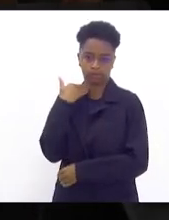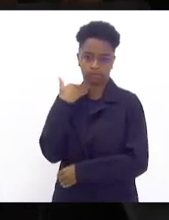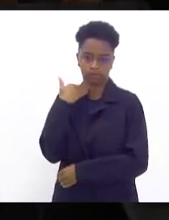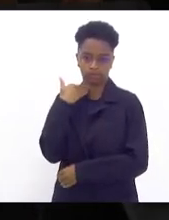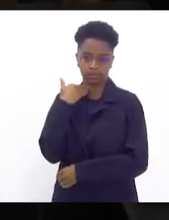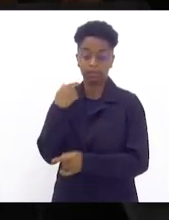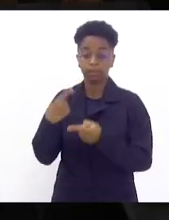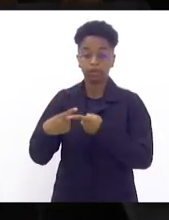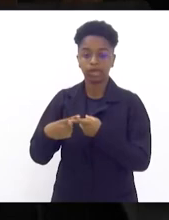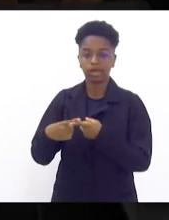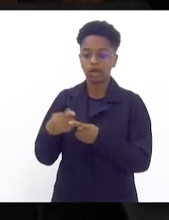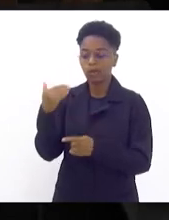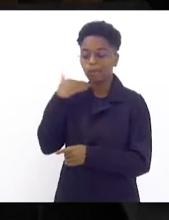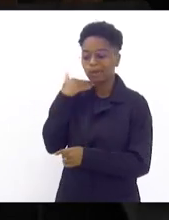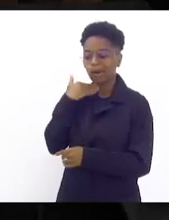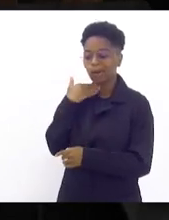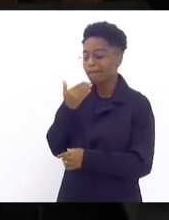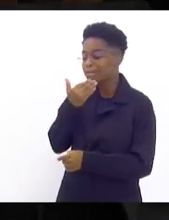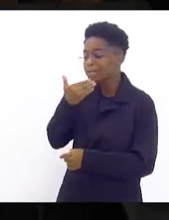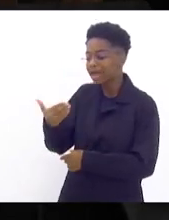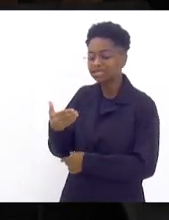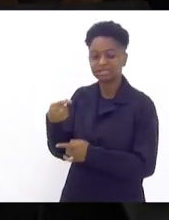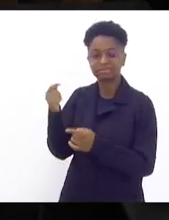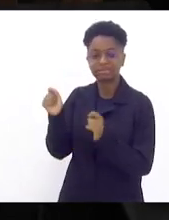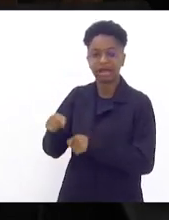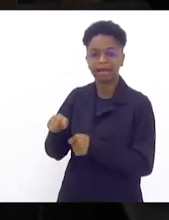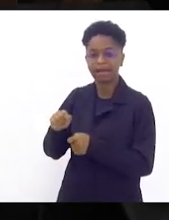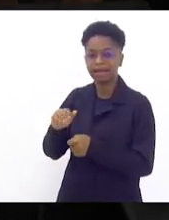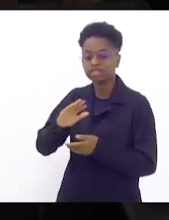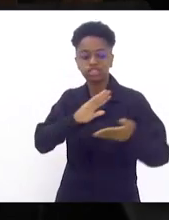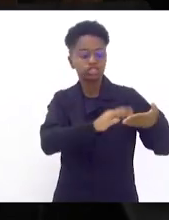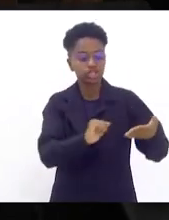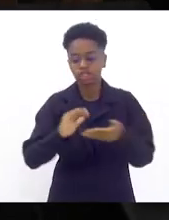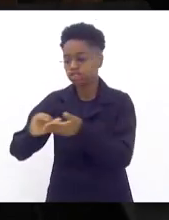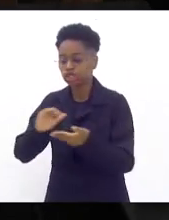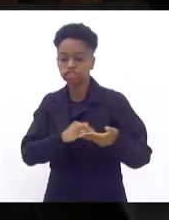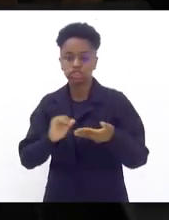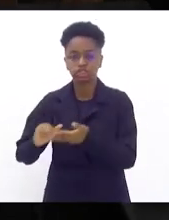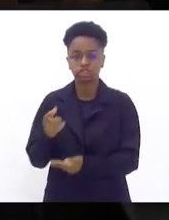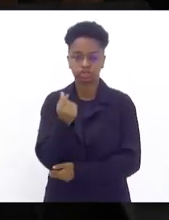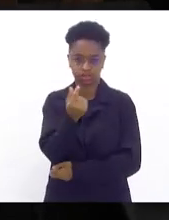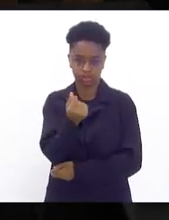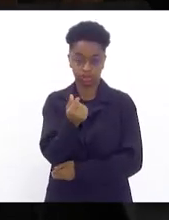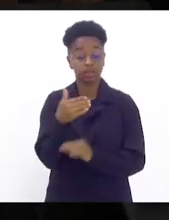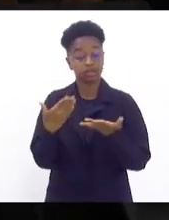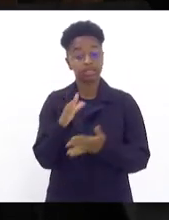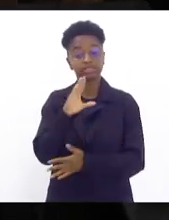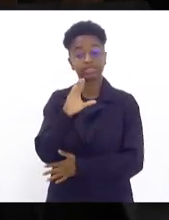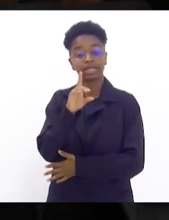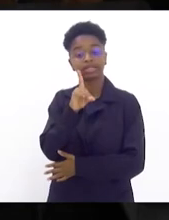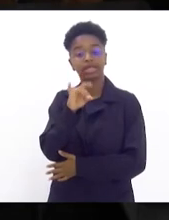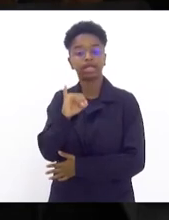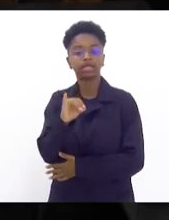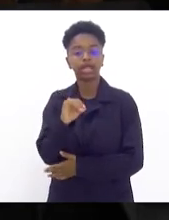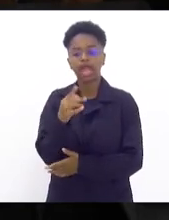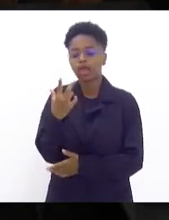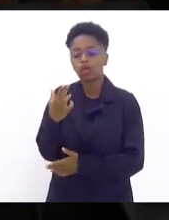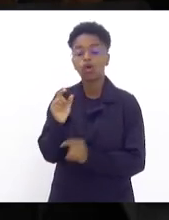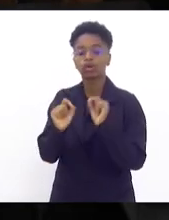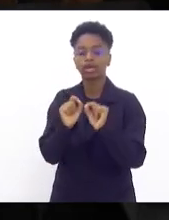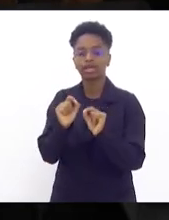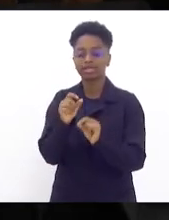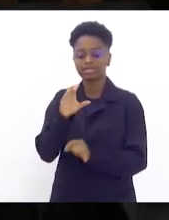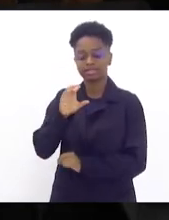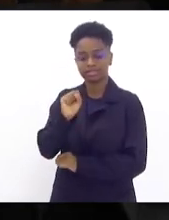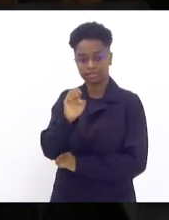bancos cobram para um tomar dinheiro do outro. O CDI é praticamente igual à taxa